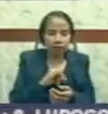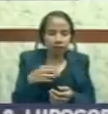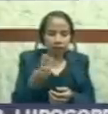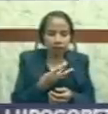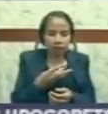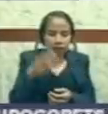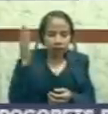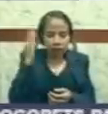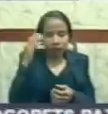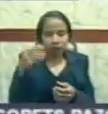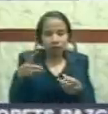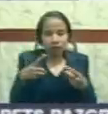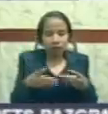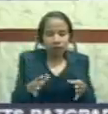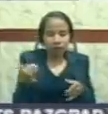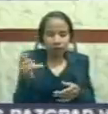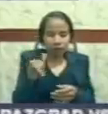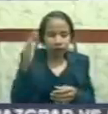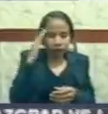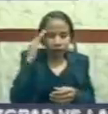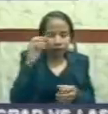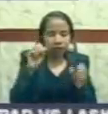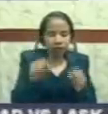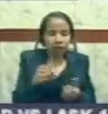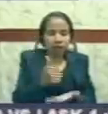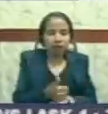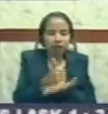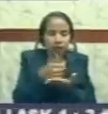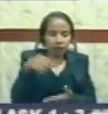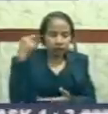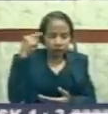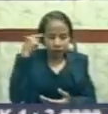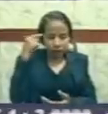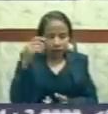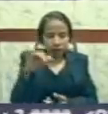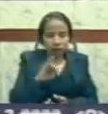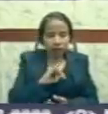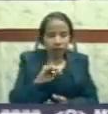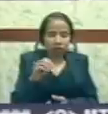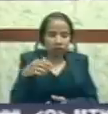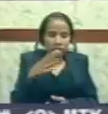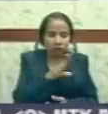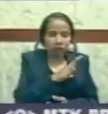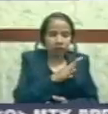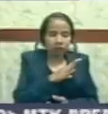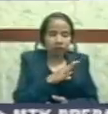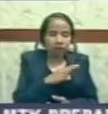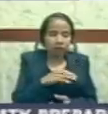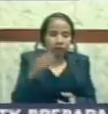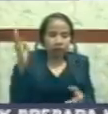componente nem Hanoi, né? Para facilitar o governo. Há o rei em que o governo sai de um obstáculo para o